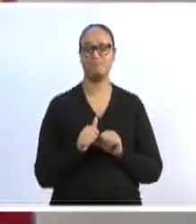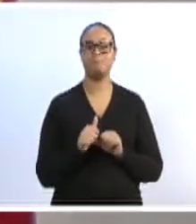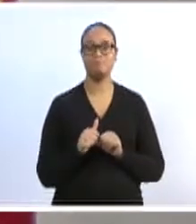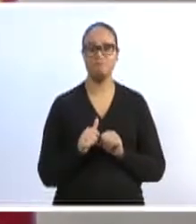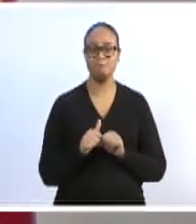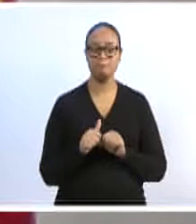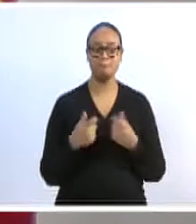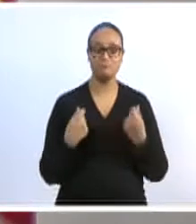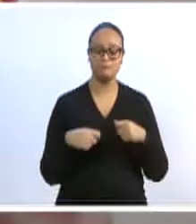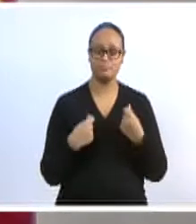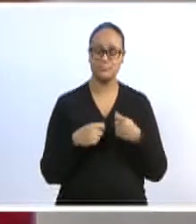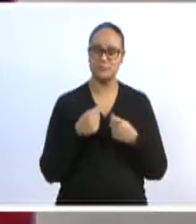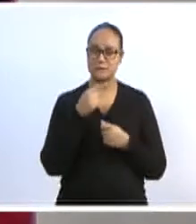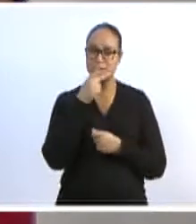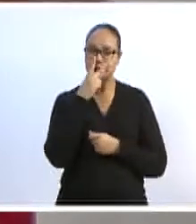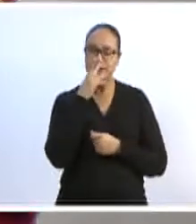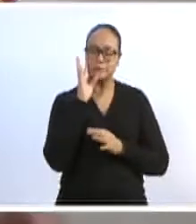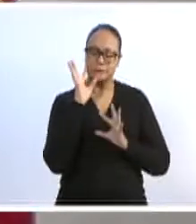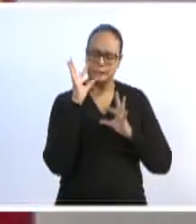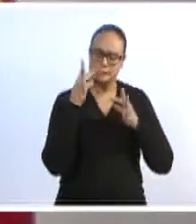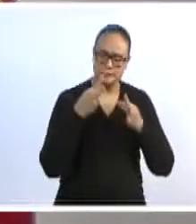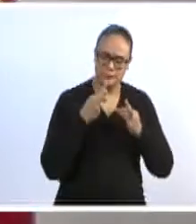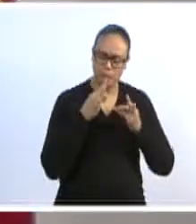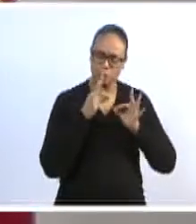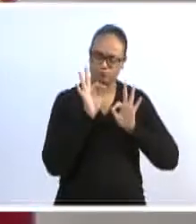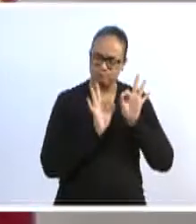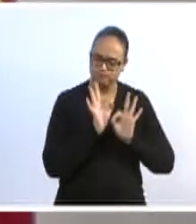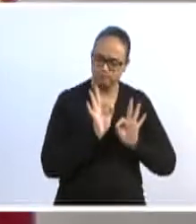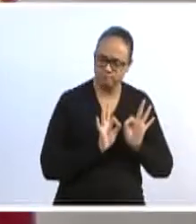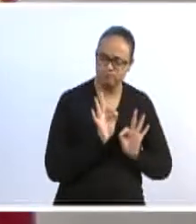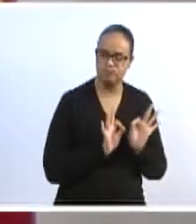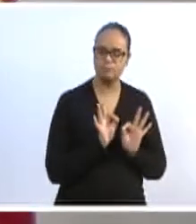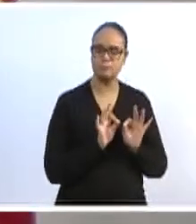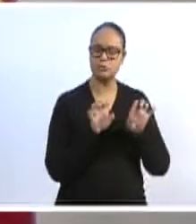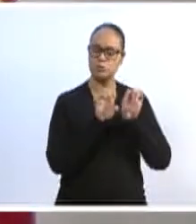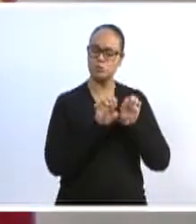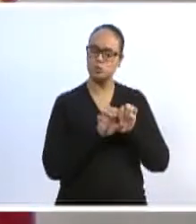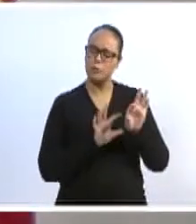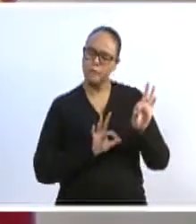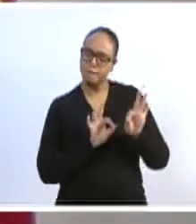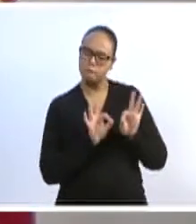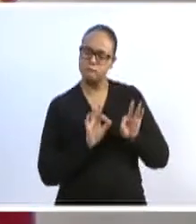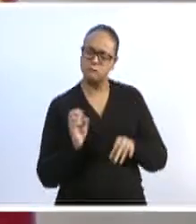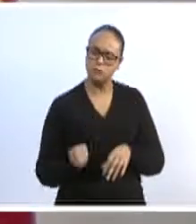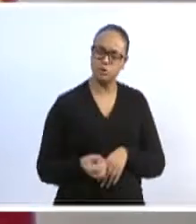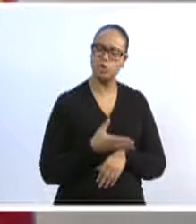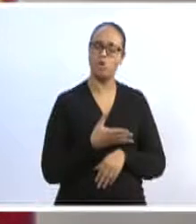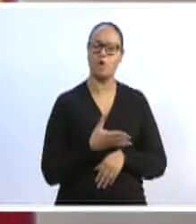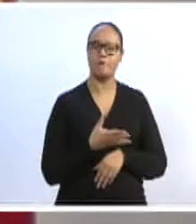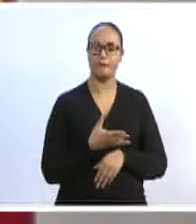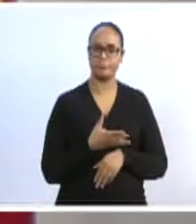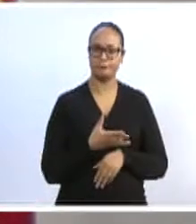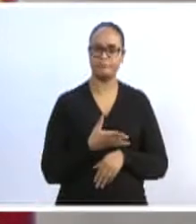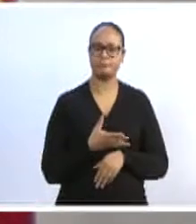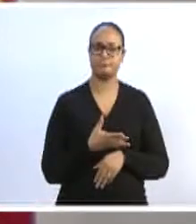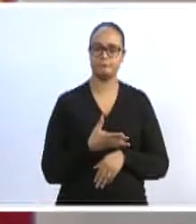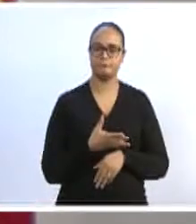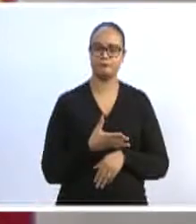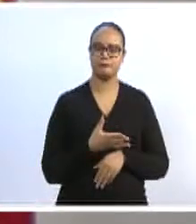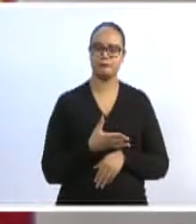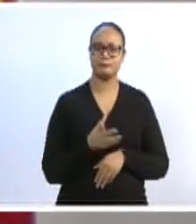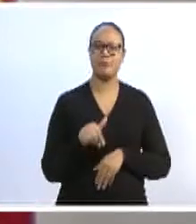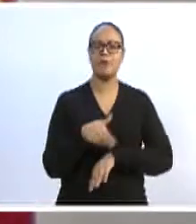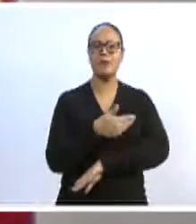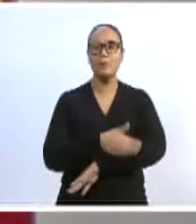reencontrar precisa se reestruturar precisa tomar um novo rumo quero a